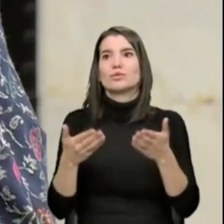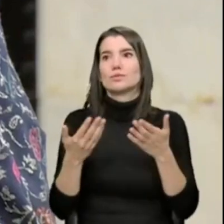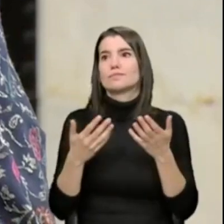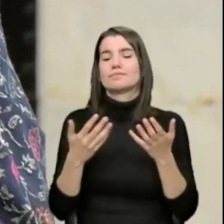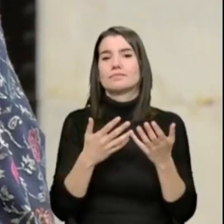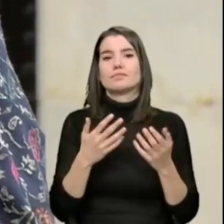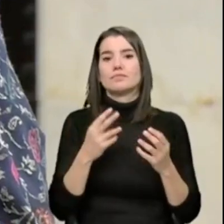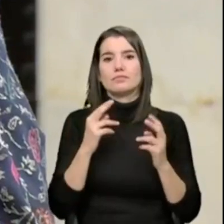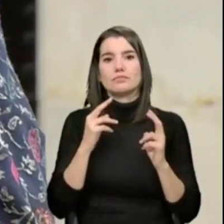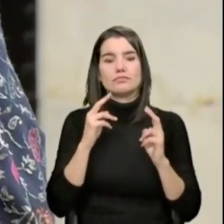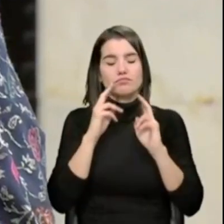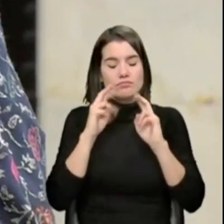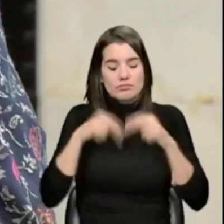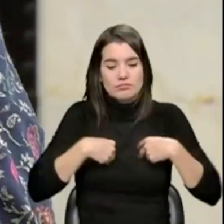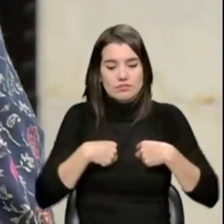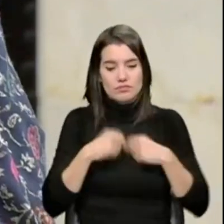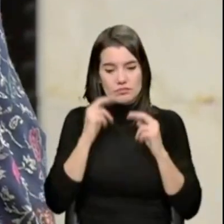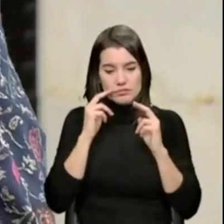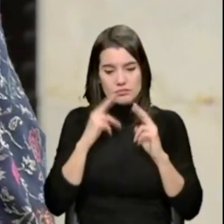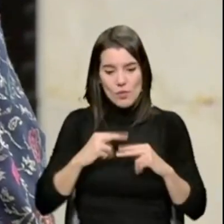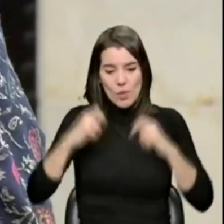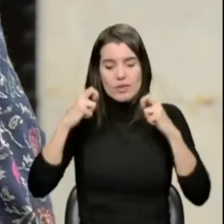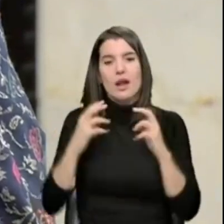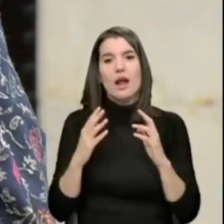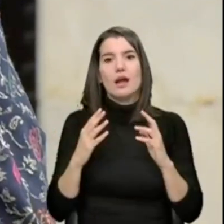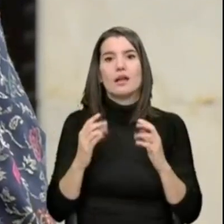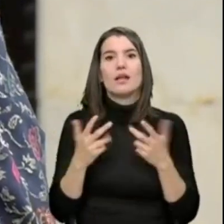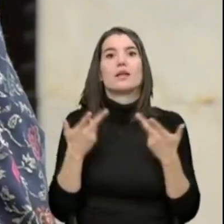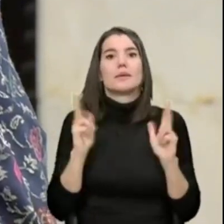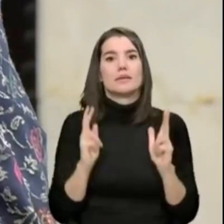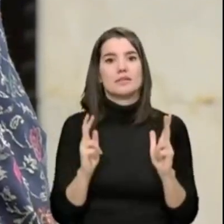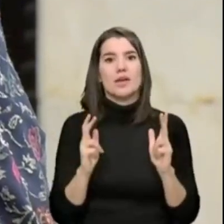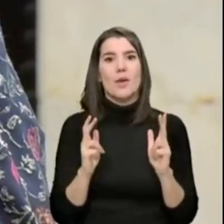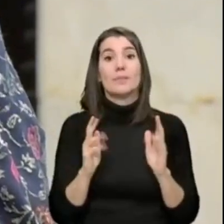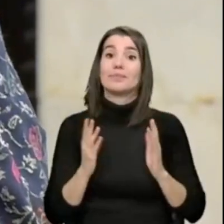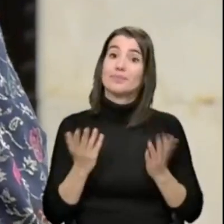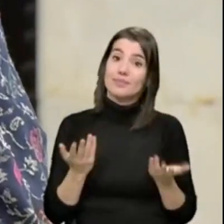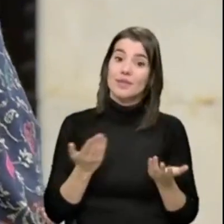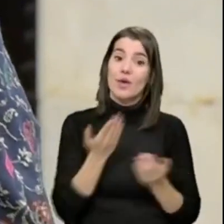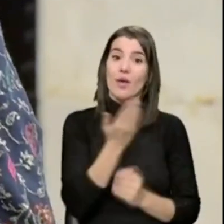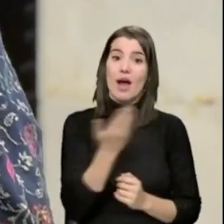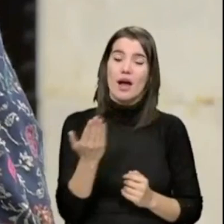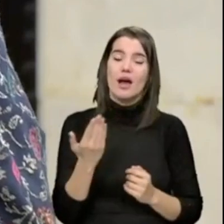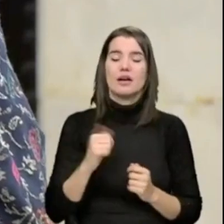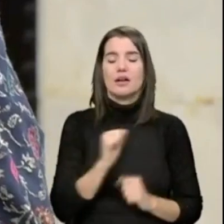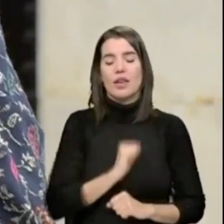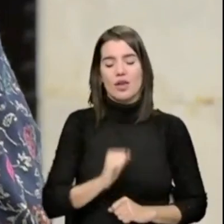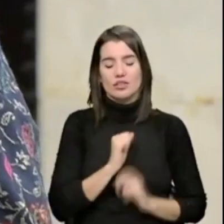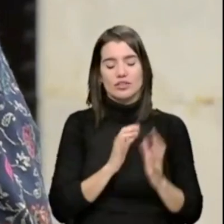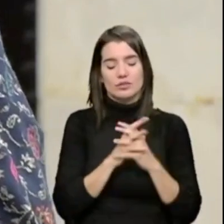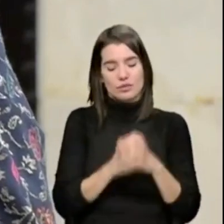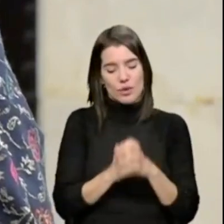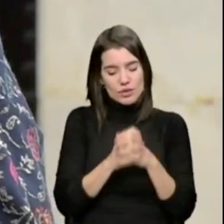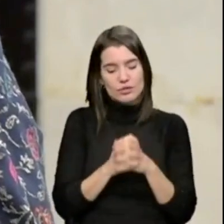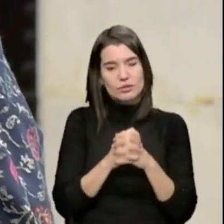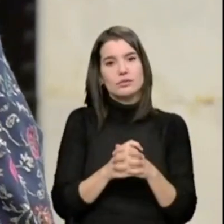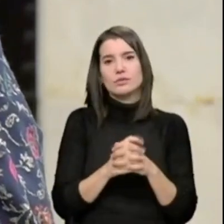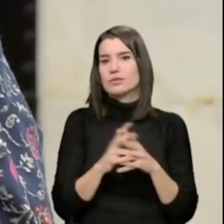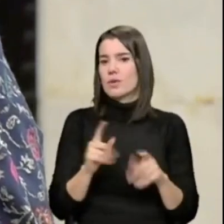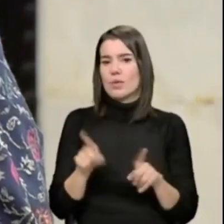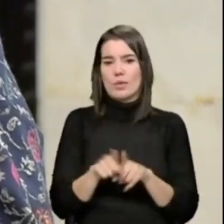encontrar essa libertação? Para isso, temos as nossas orações, faz parte das orações, como todos